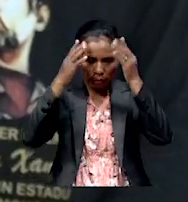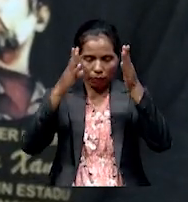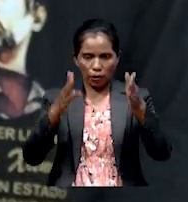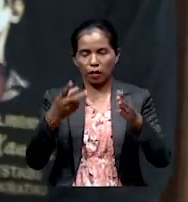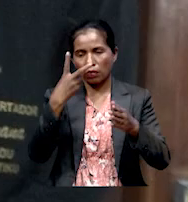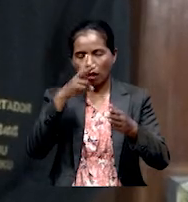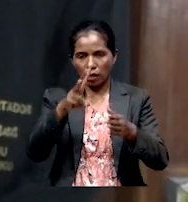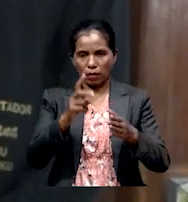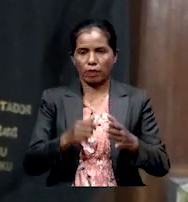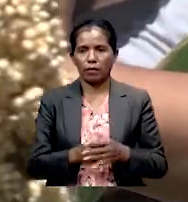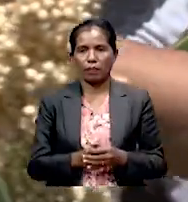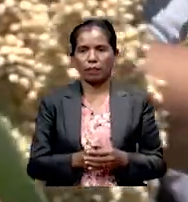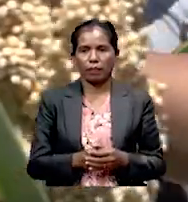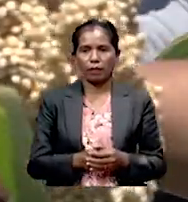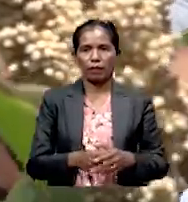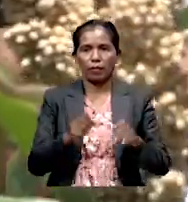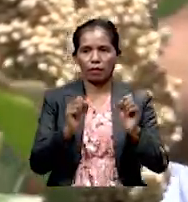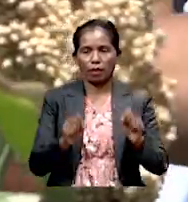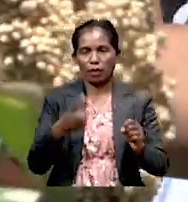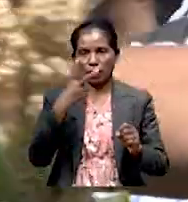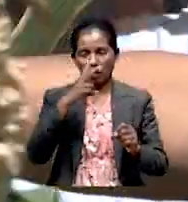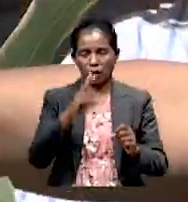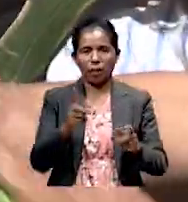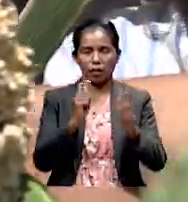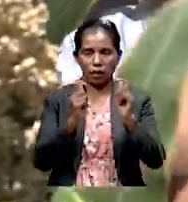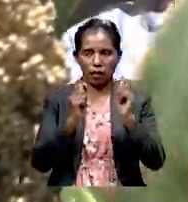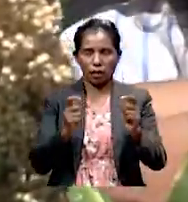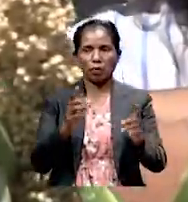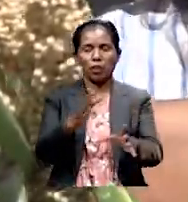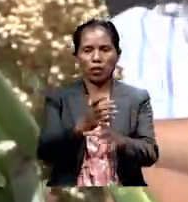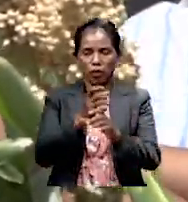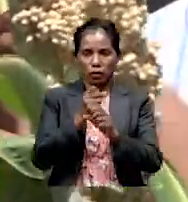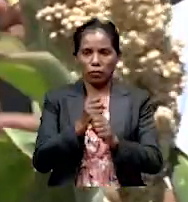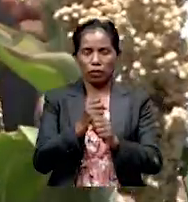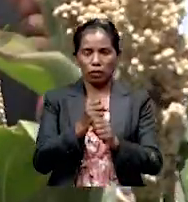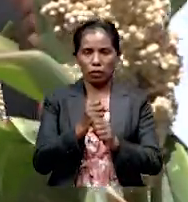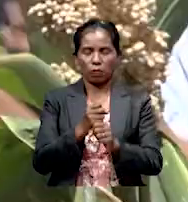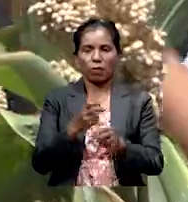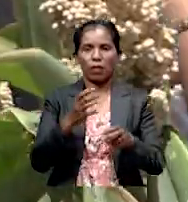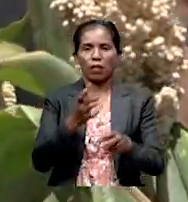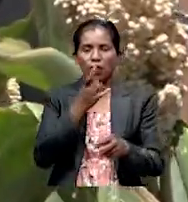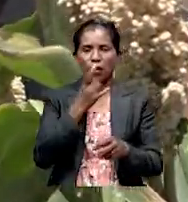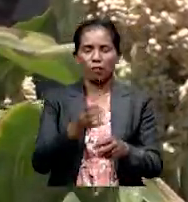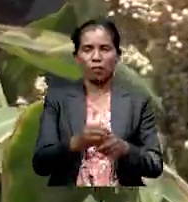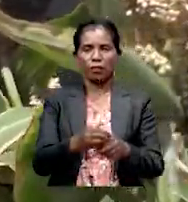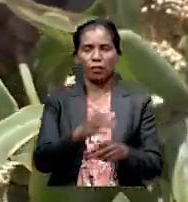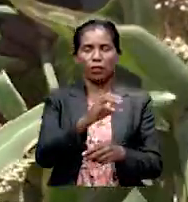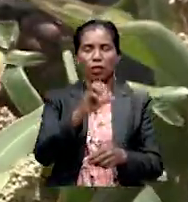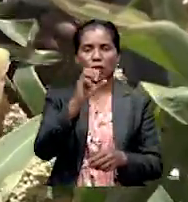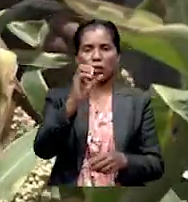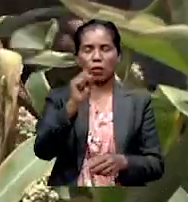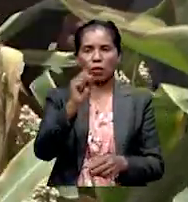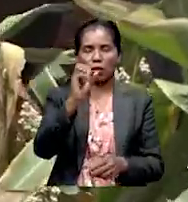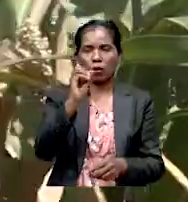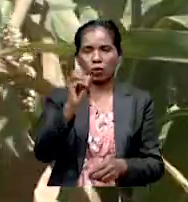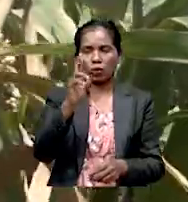Atmaihene para bele halo testemunho ba colheita de sorgo. Sorgo né, nessa iterona,